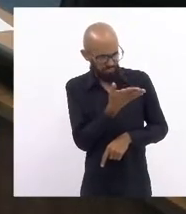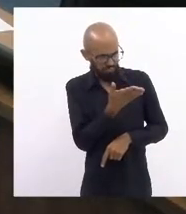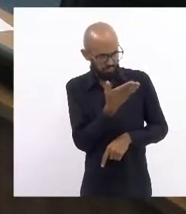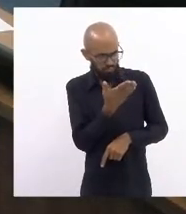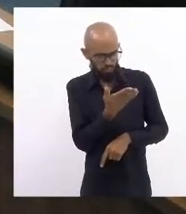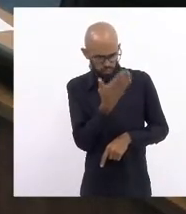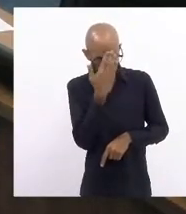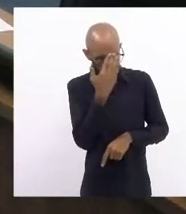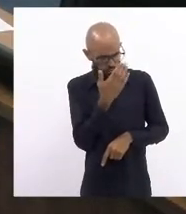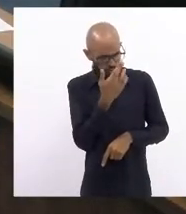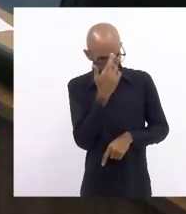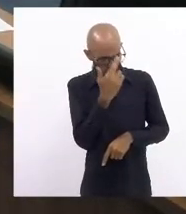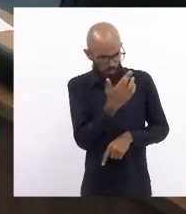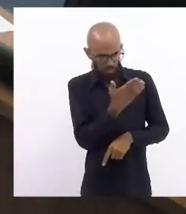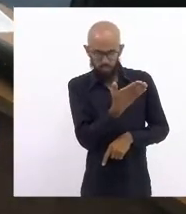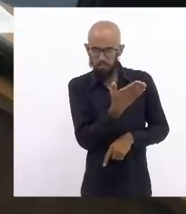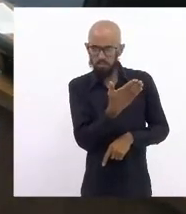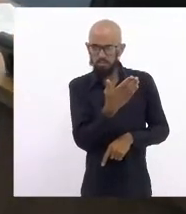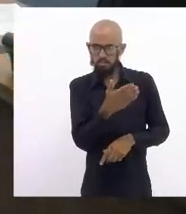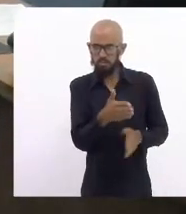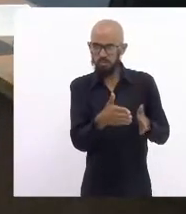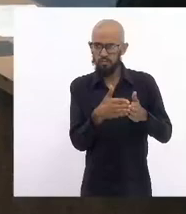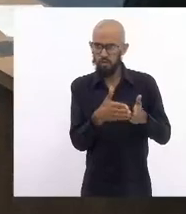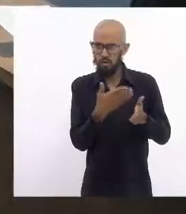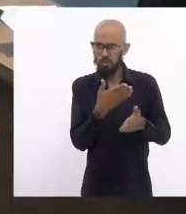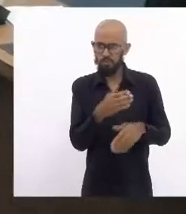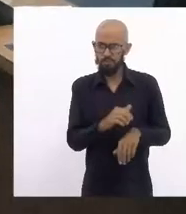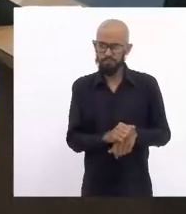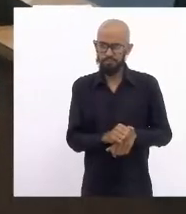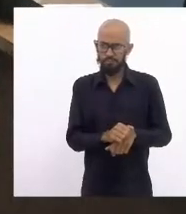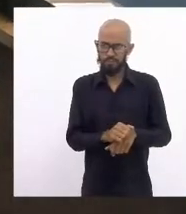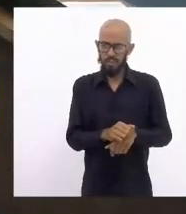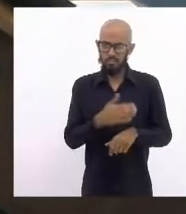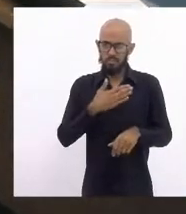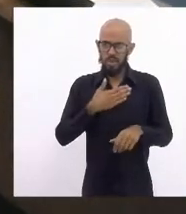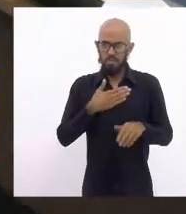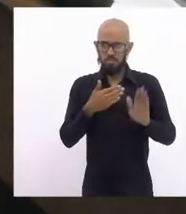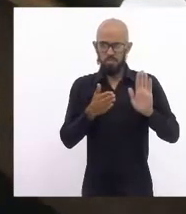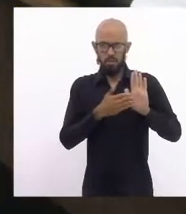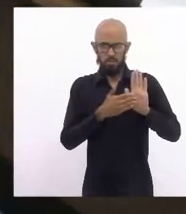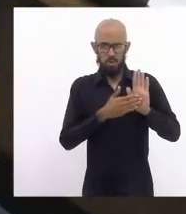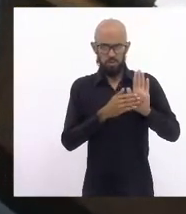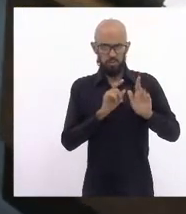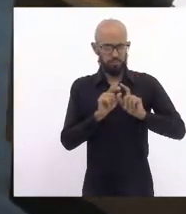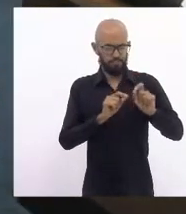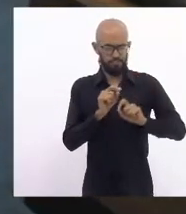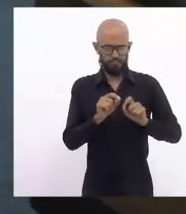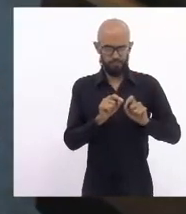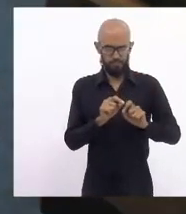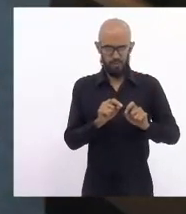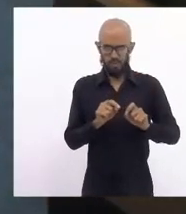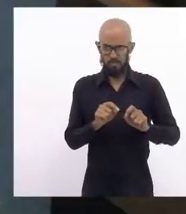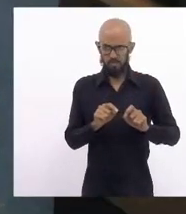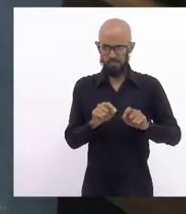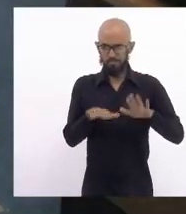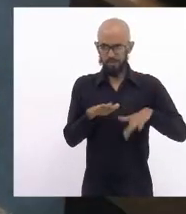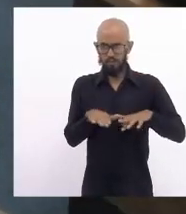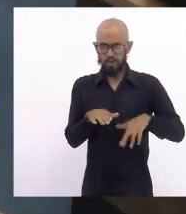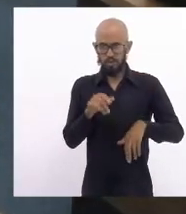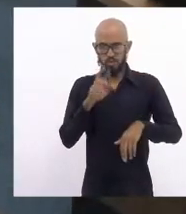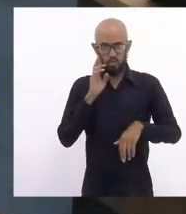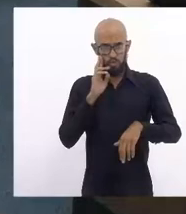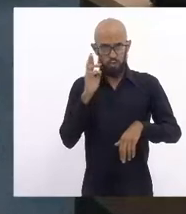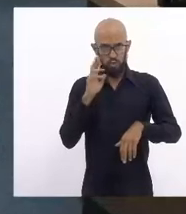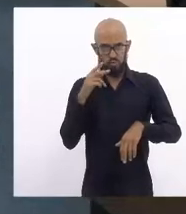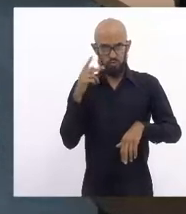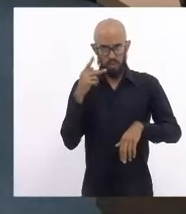eu não ficar de costas para a presidência, é o seguinte, é bem provável que os senhores vereadores que destombaram